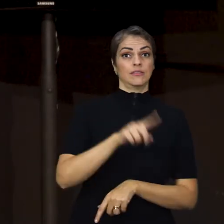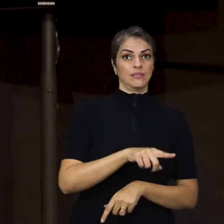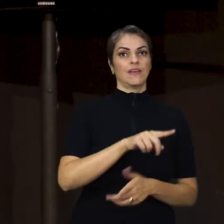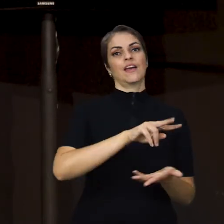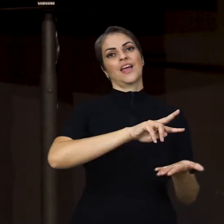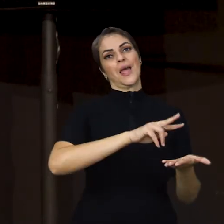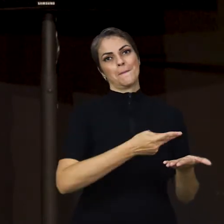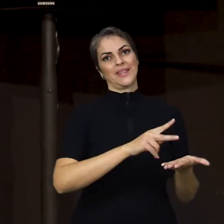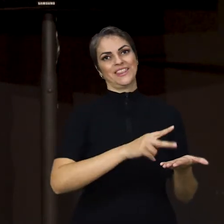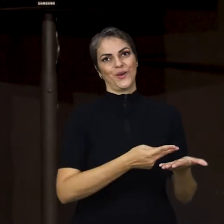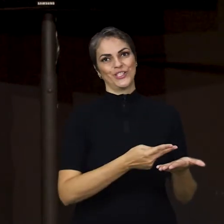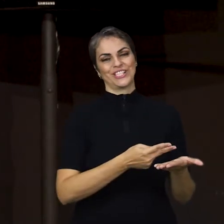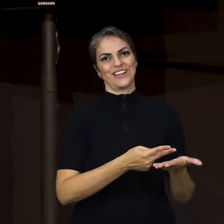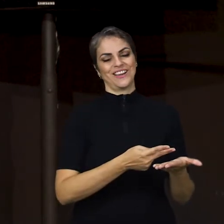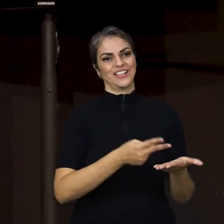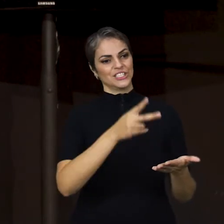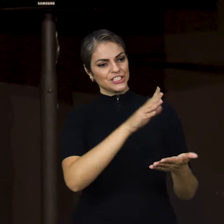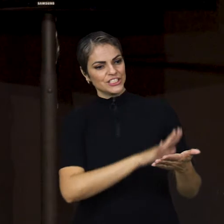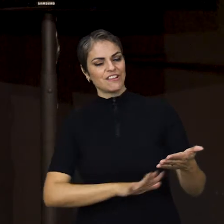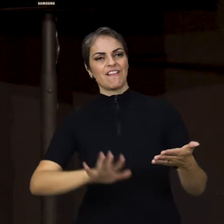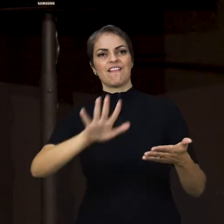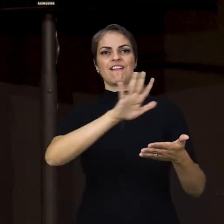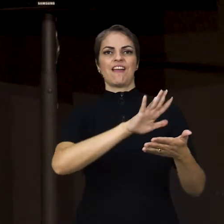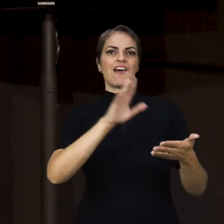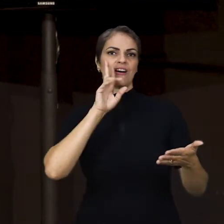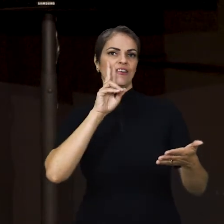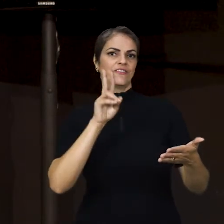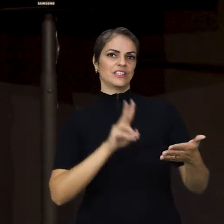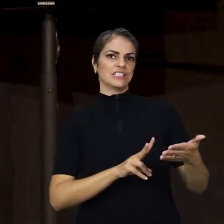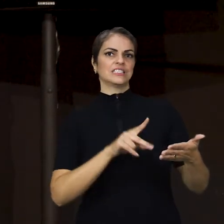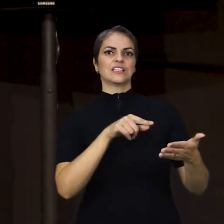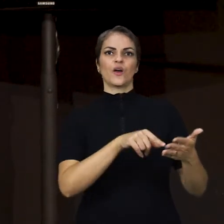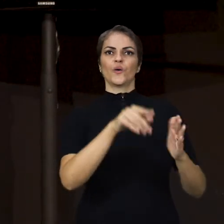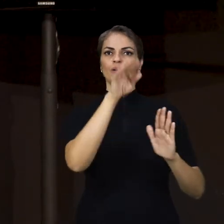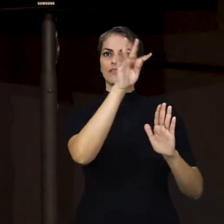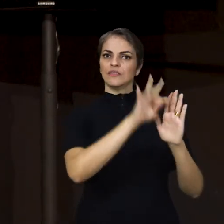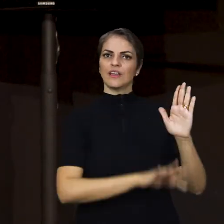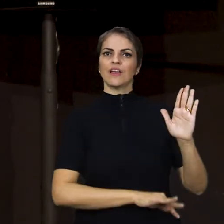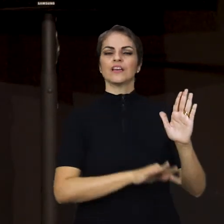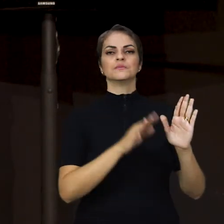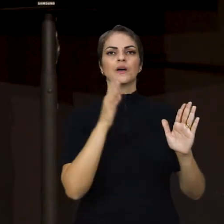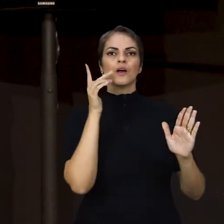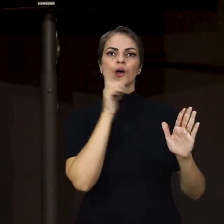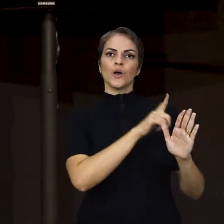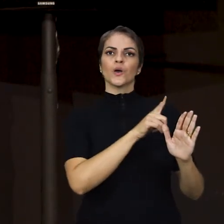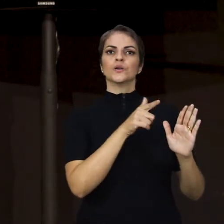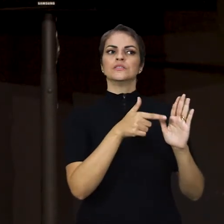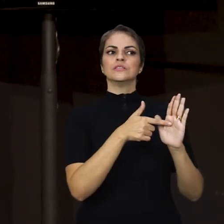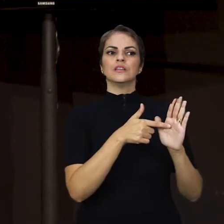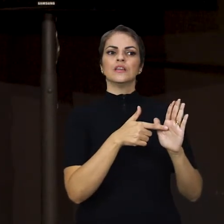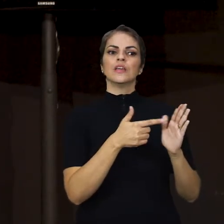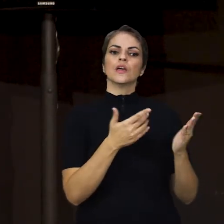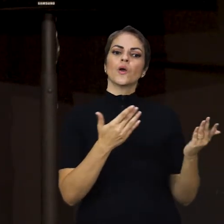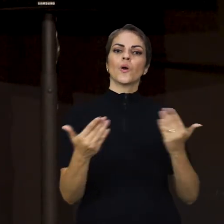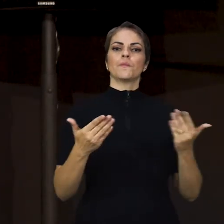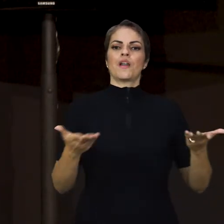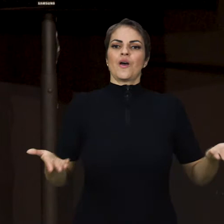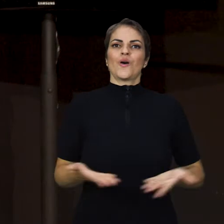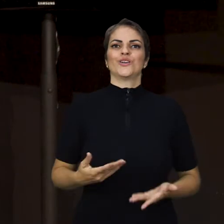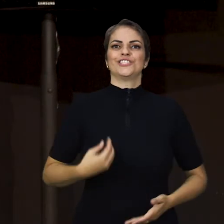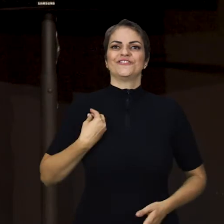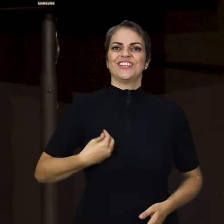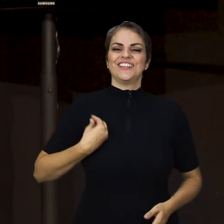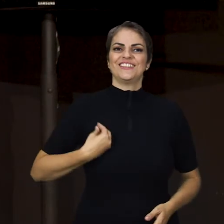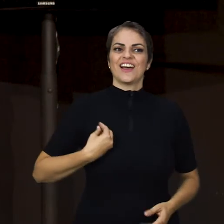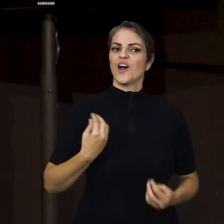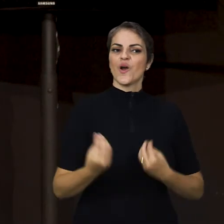para, ampliando esse olhar da exegese, tentar trazer de que maneira esses textos continuam sendo válidos e relevantes e